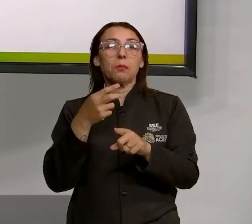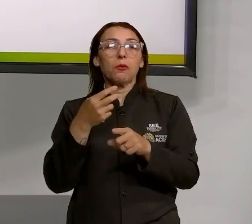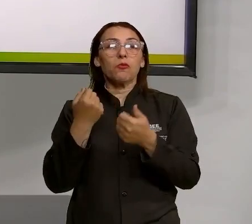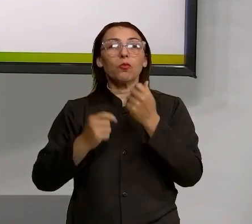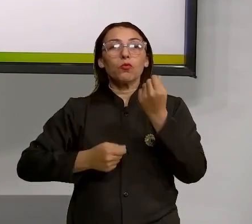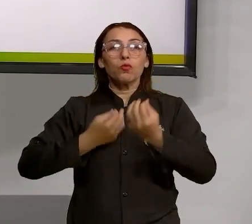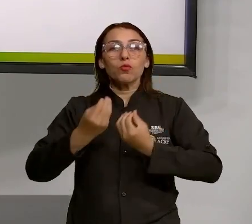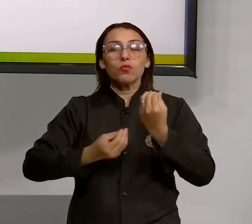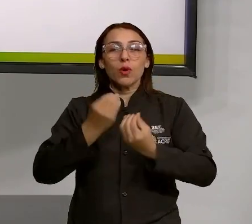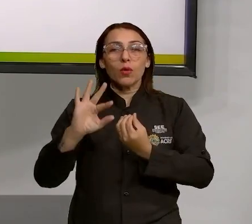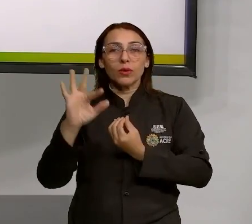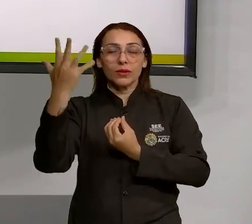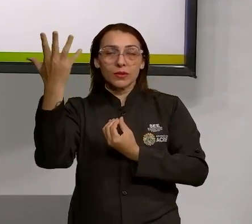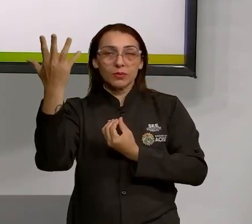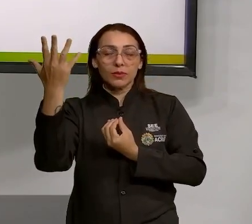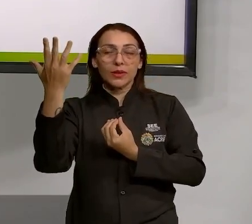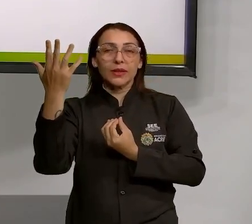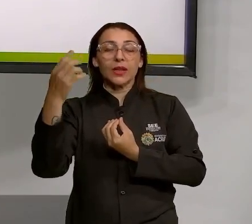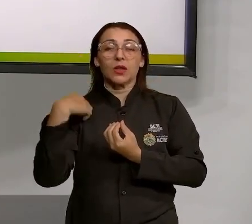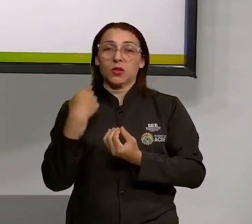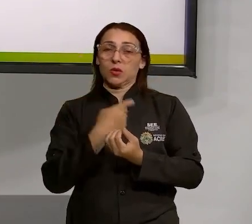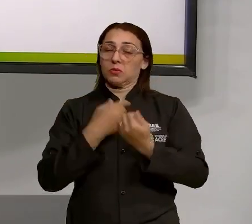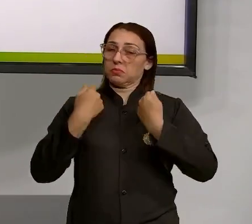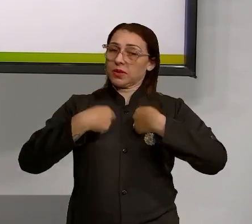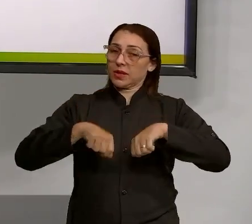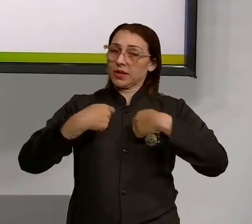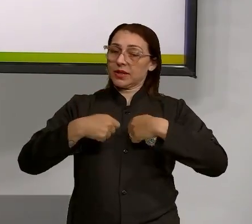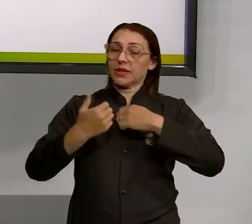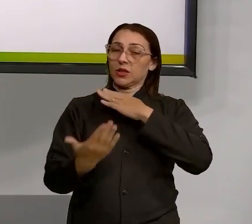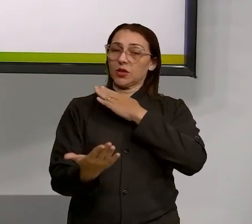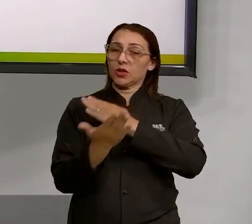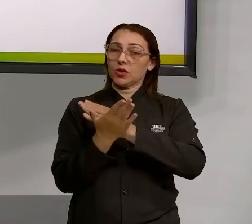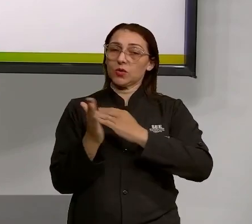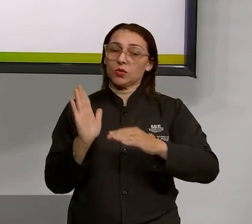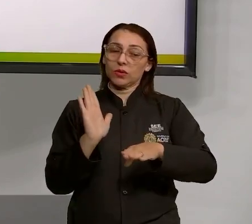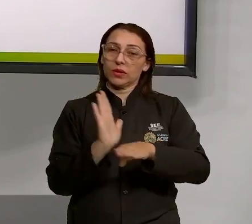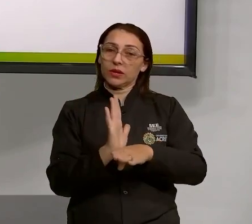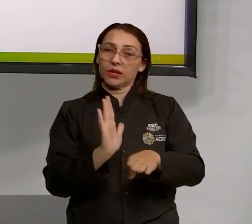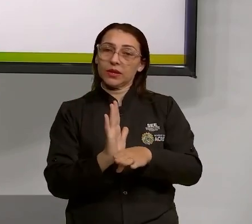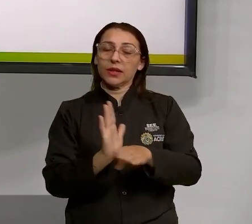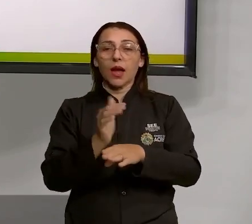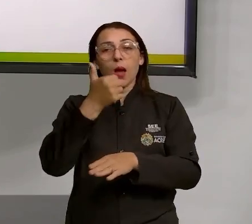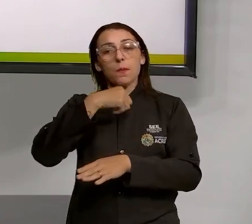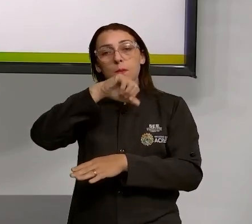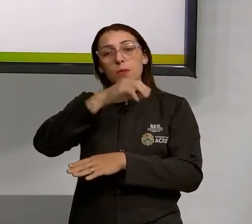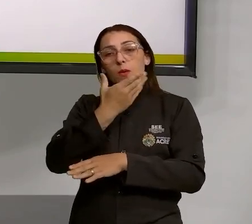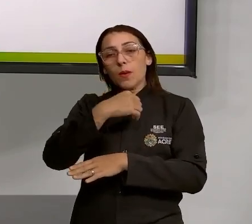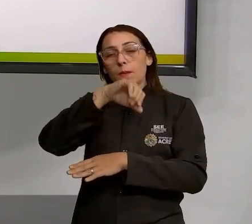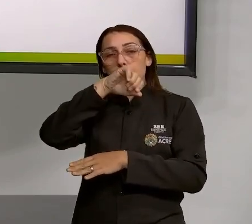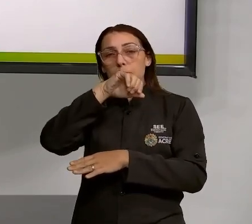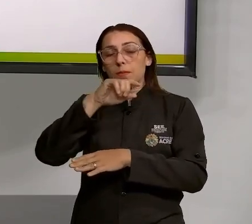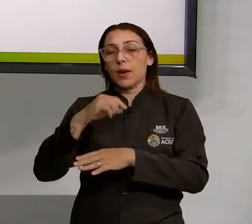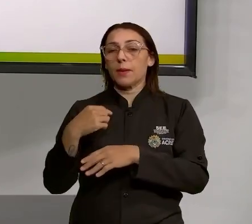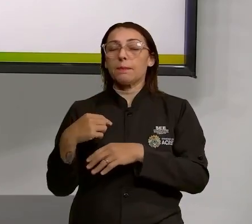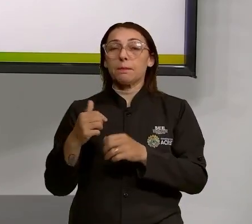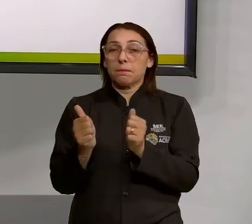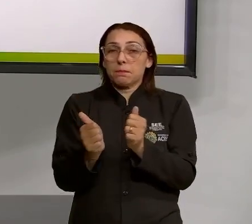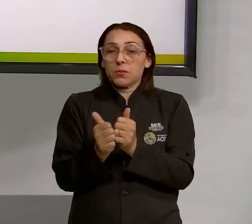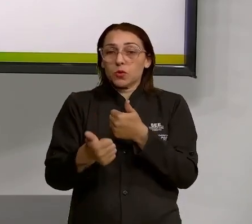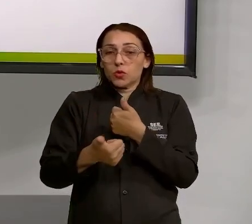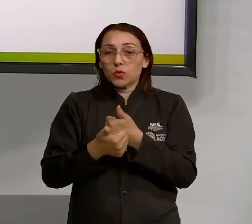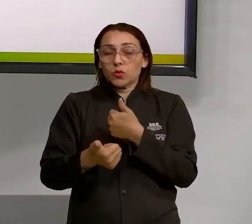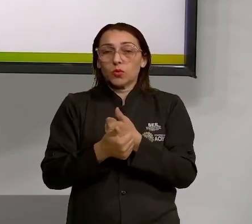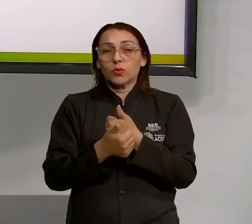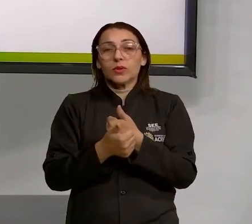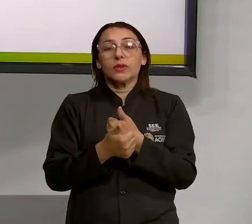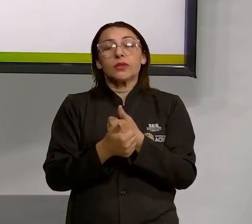despercebidas situações em que a gente precisa de ajudar o companheiro, o pai ou a mãe que está ao nosso lado e a gente